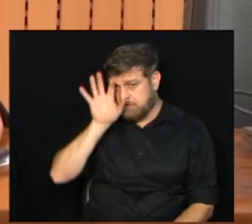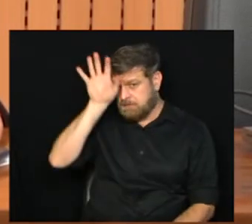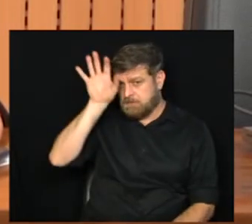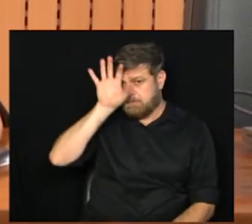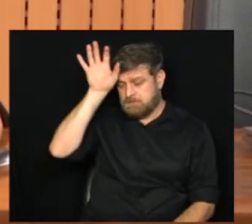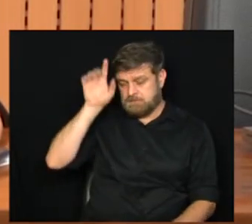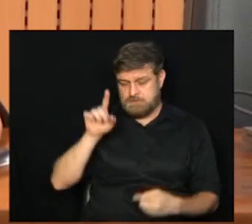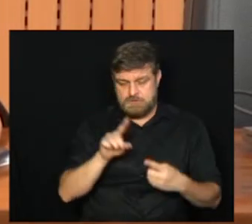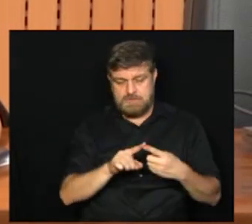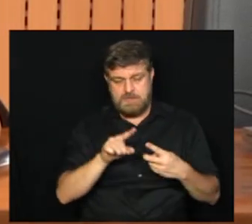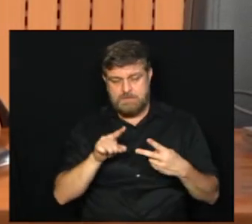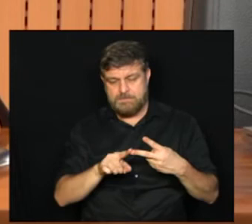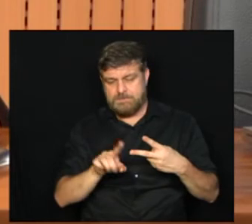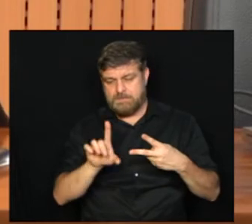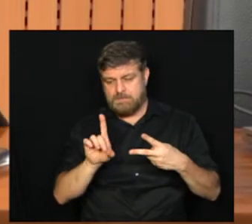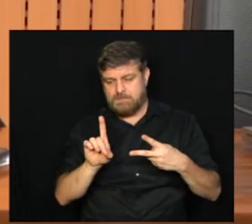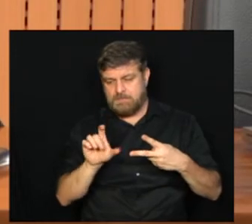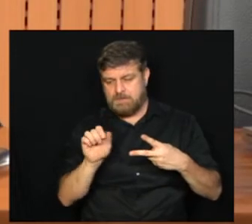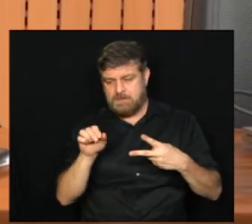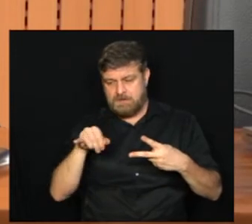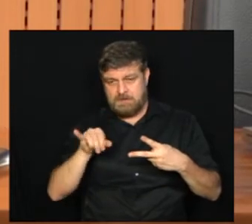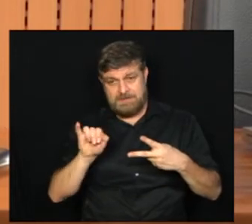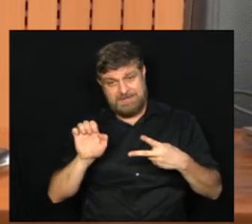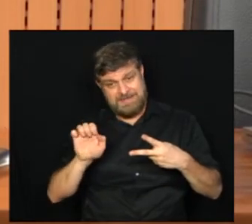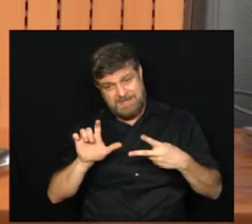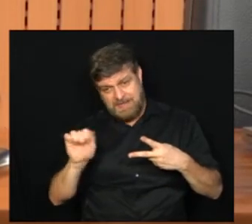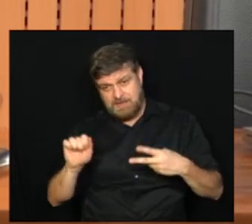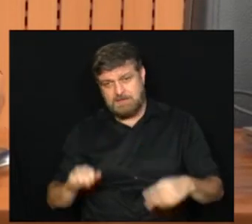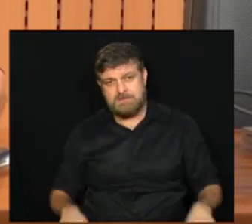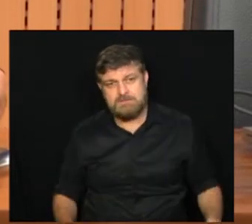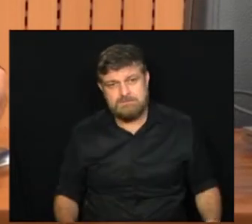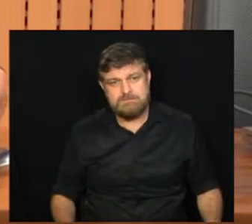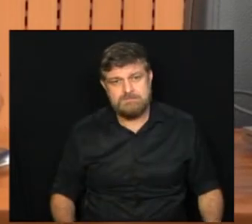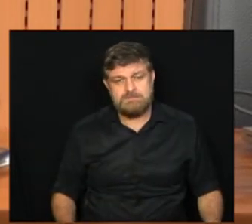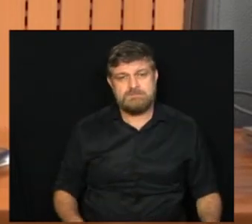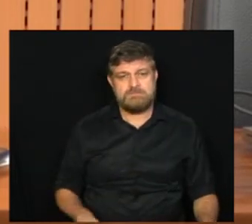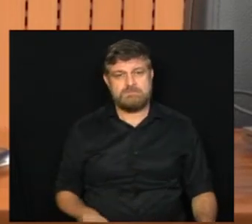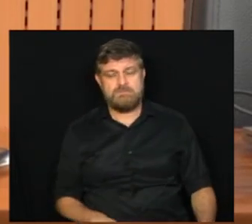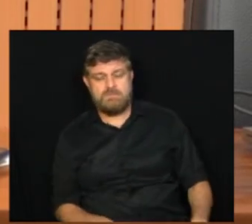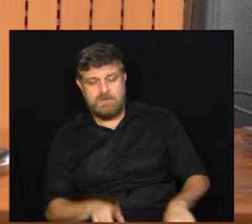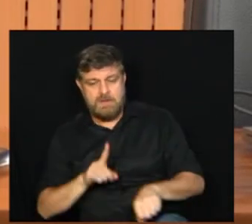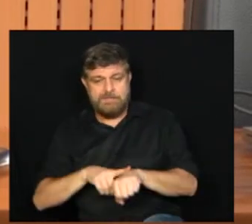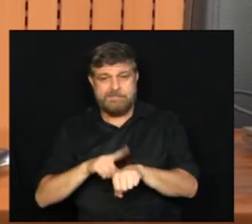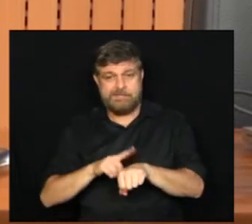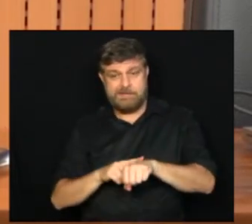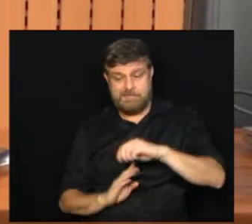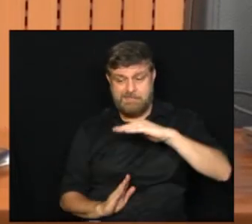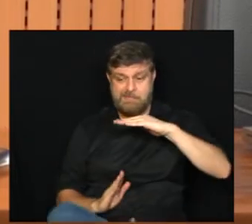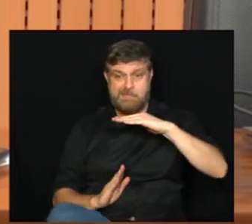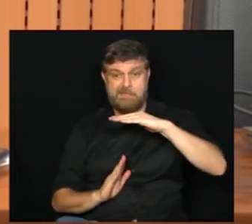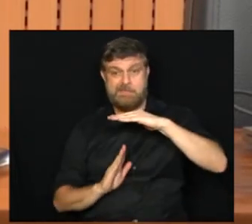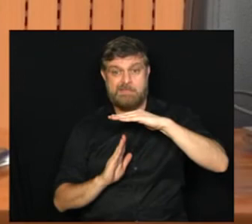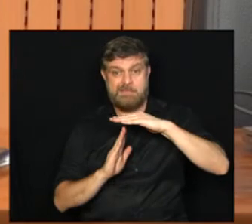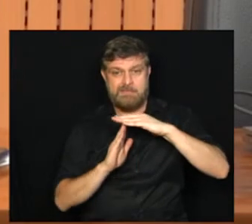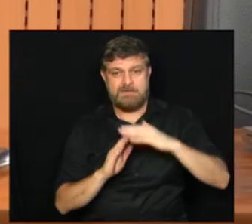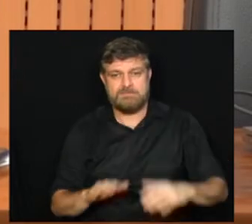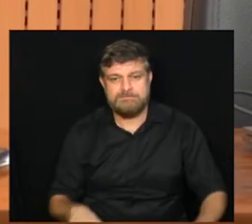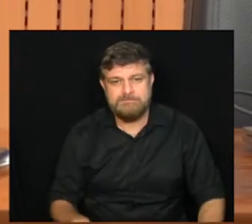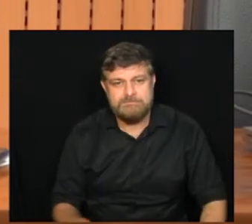a Daniela e para fazerem aí as suas considerações, e o nosso tempo também já está bem avançado.